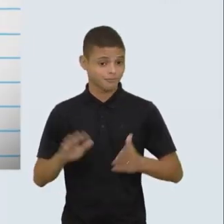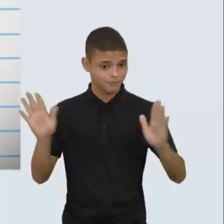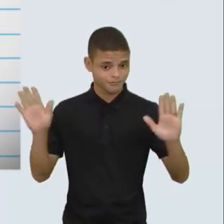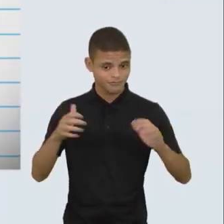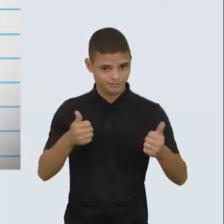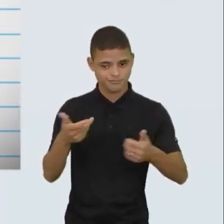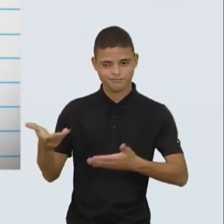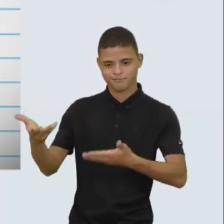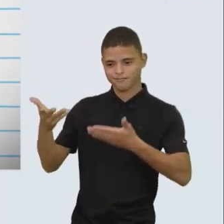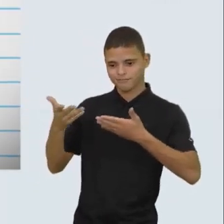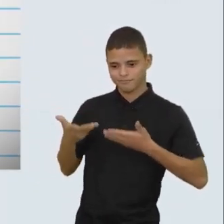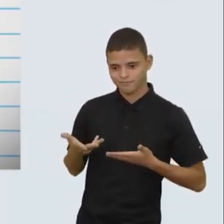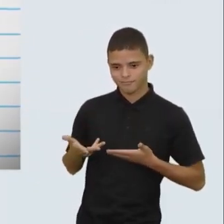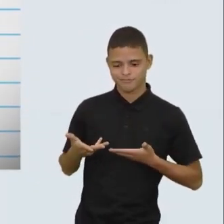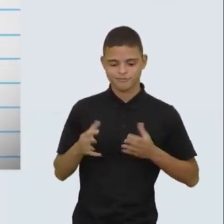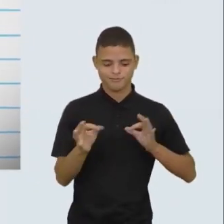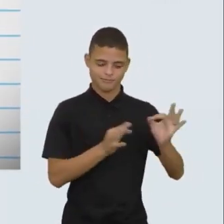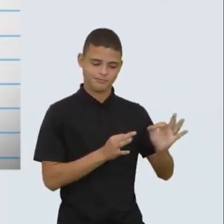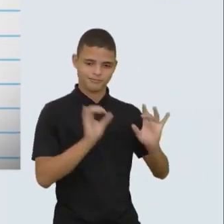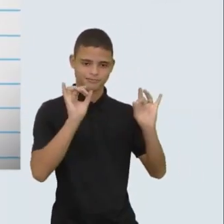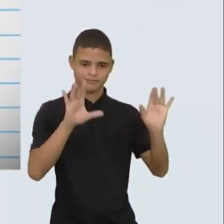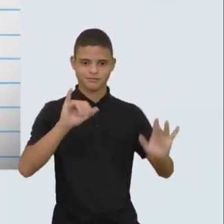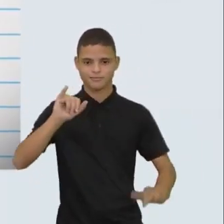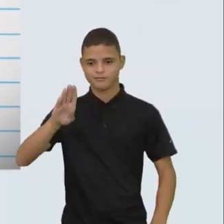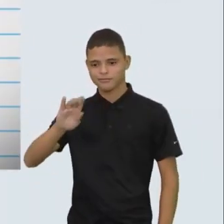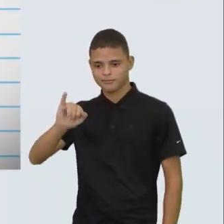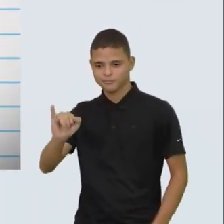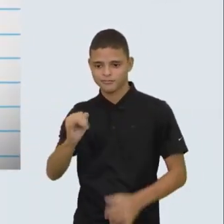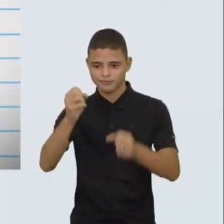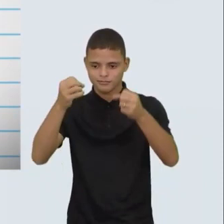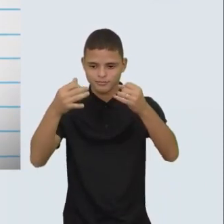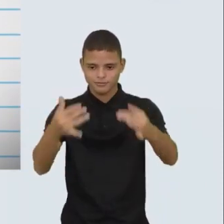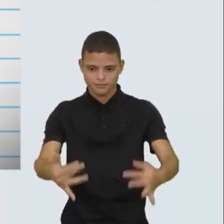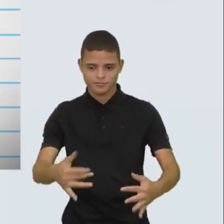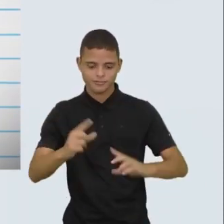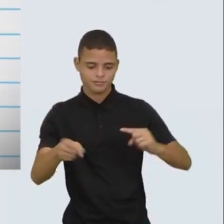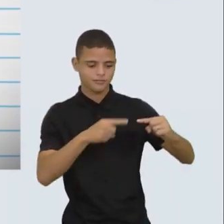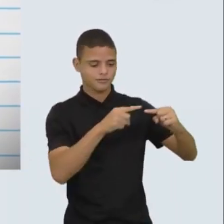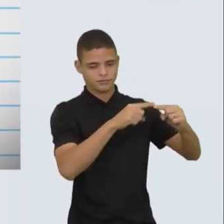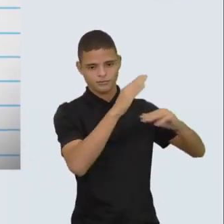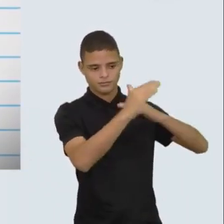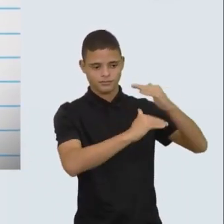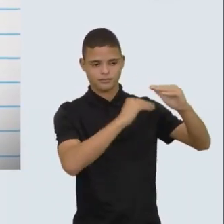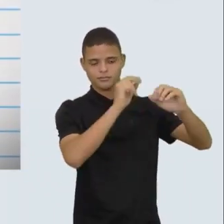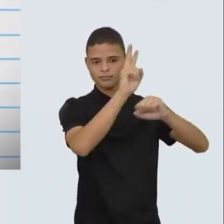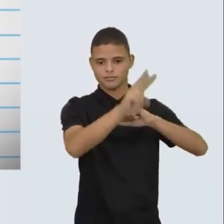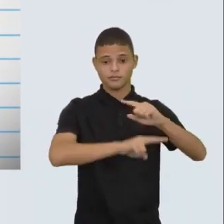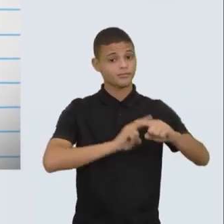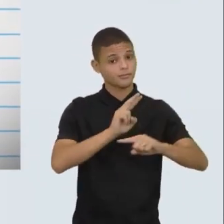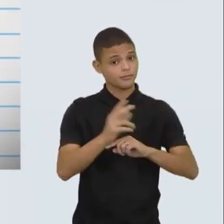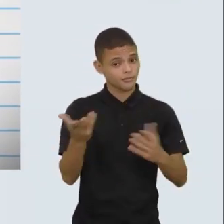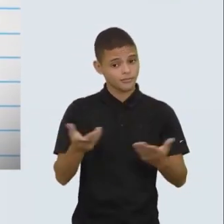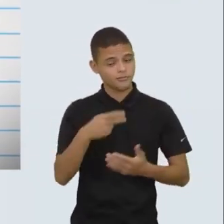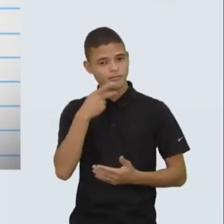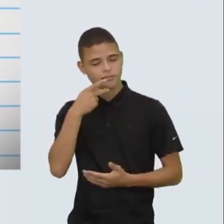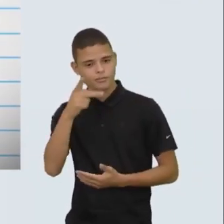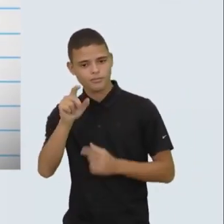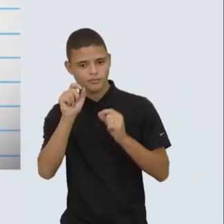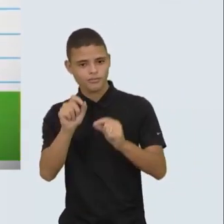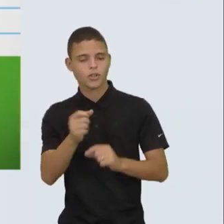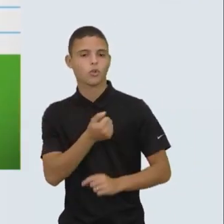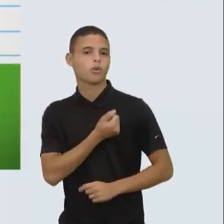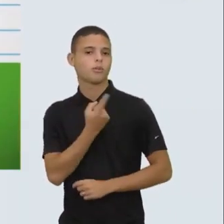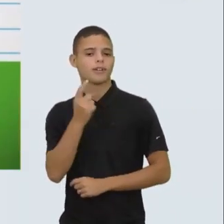Olá! Sejam bem-vindos à série especial do IBGE Explica sobre os Objetivos de Desenvolvimento Sustentável. Hoje vamos falar do Objetivo